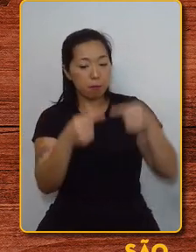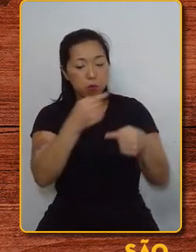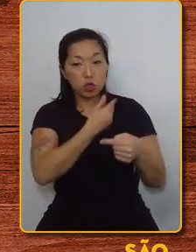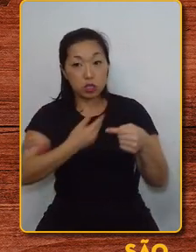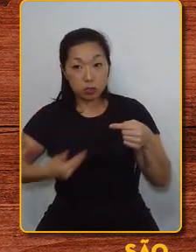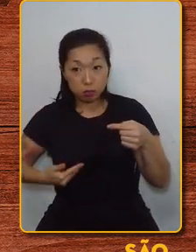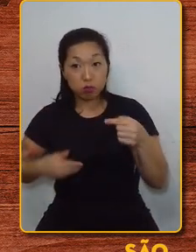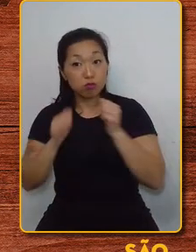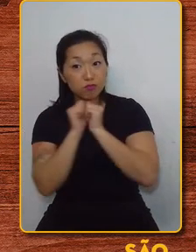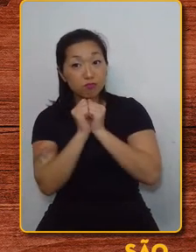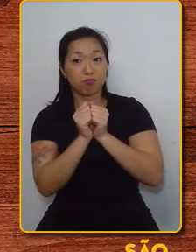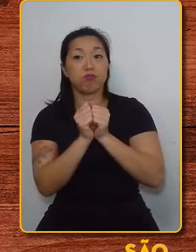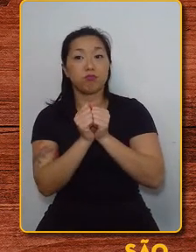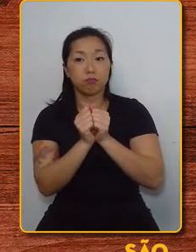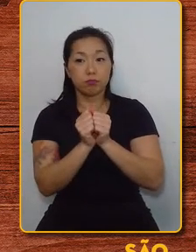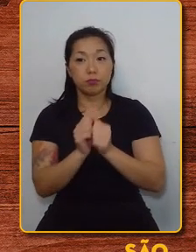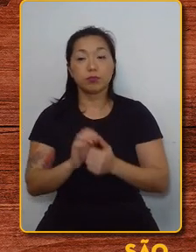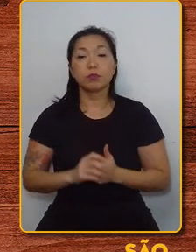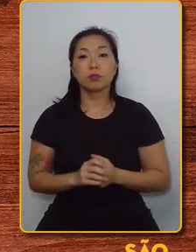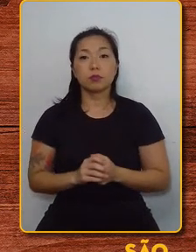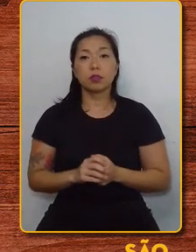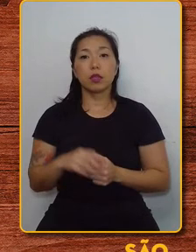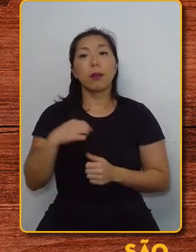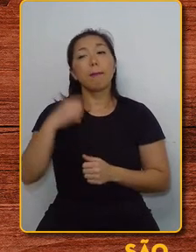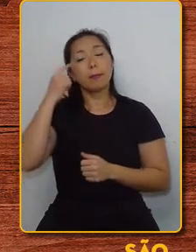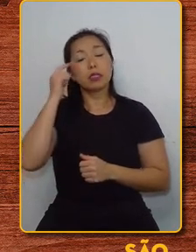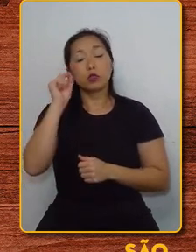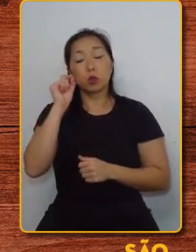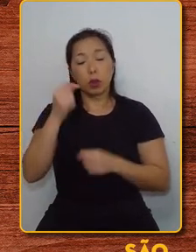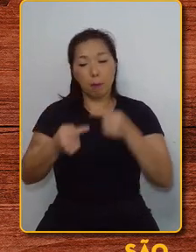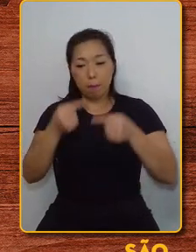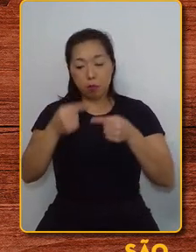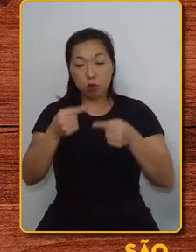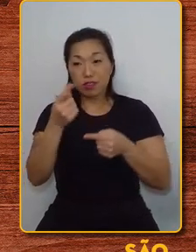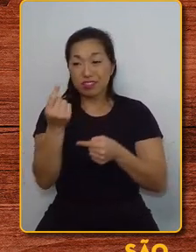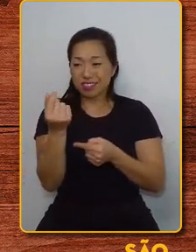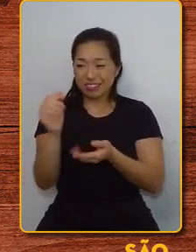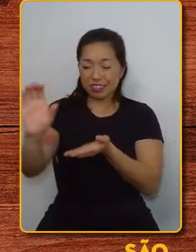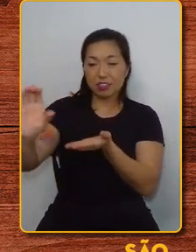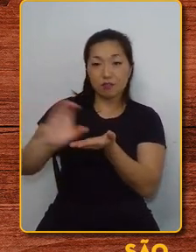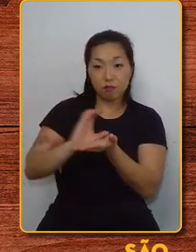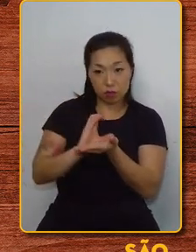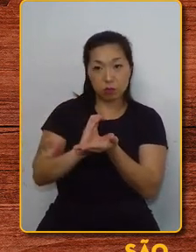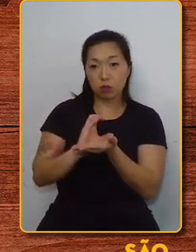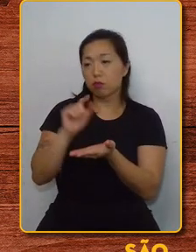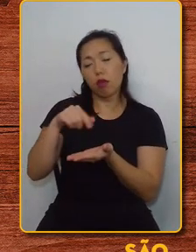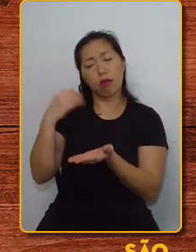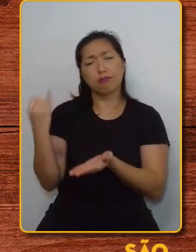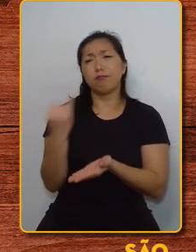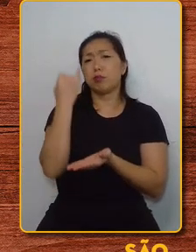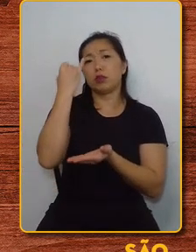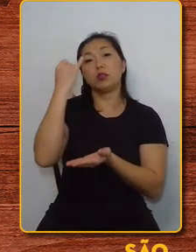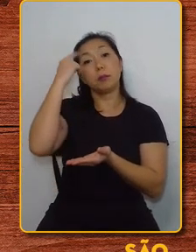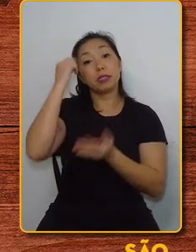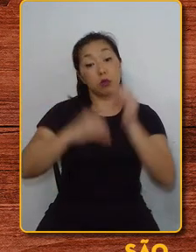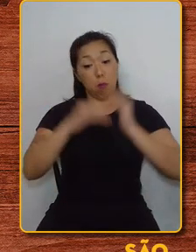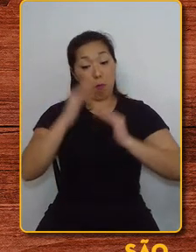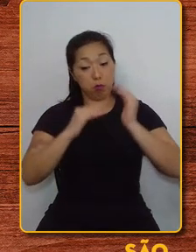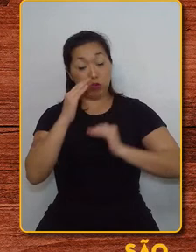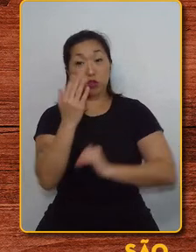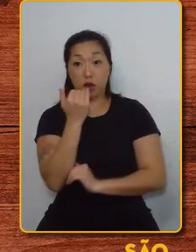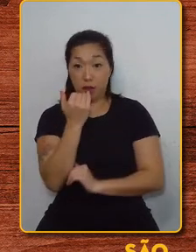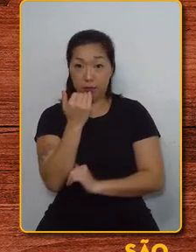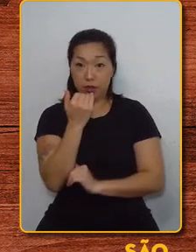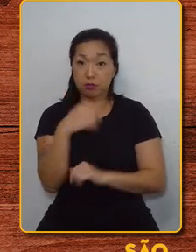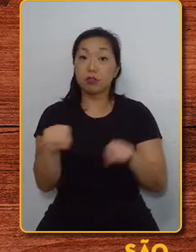de crédito. Ela é essencial para qualquer política de produção de alimento. Segundo, o mercado